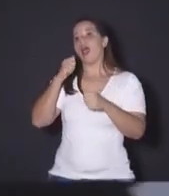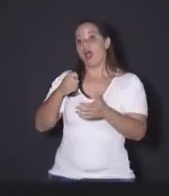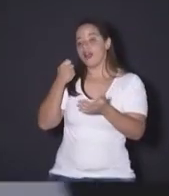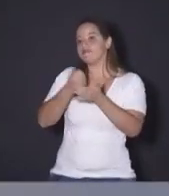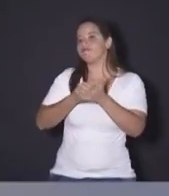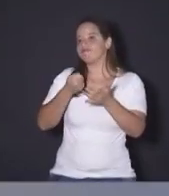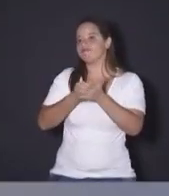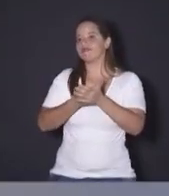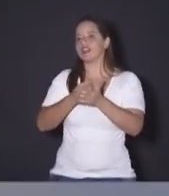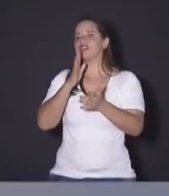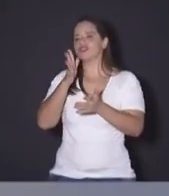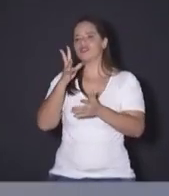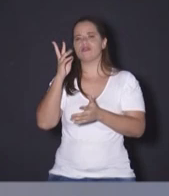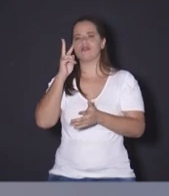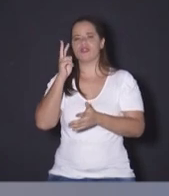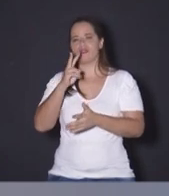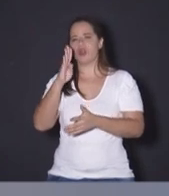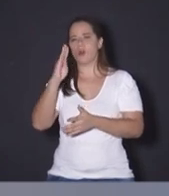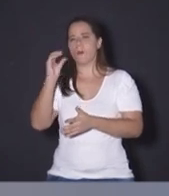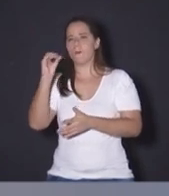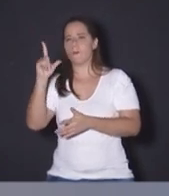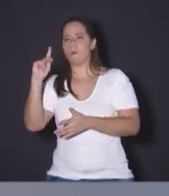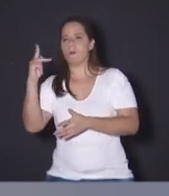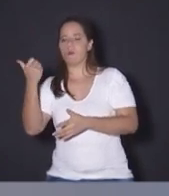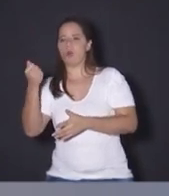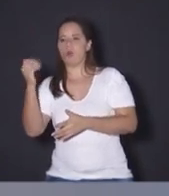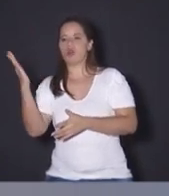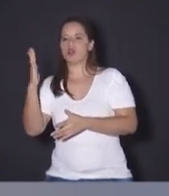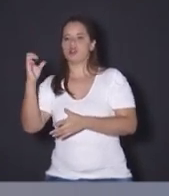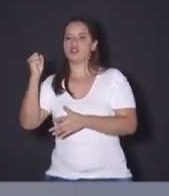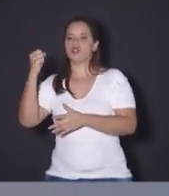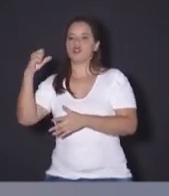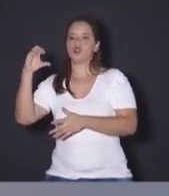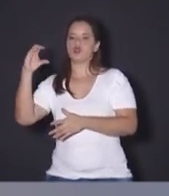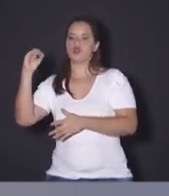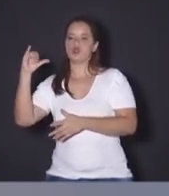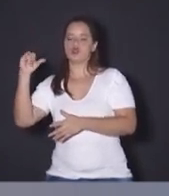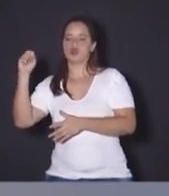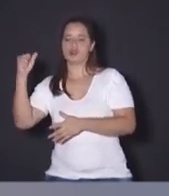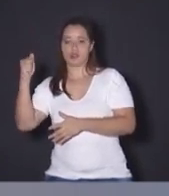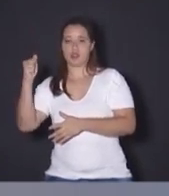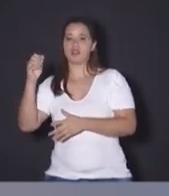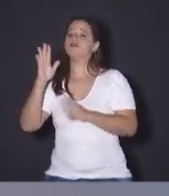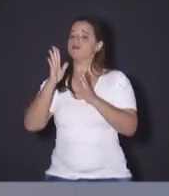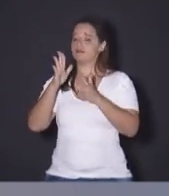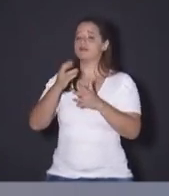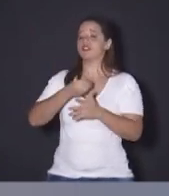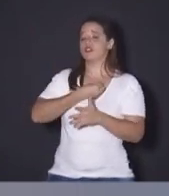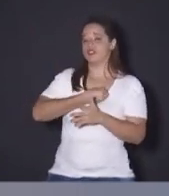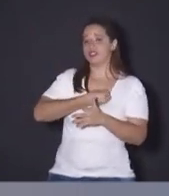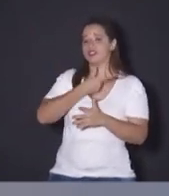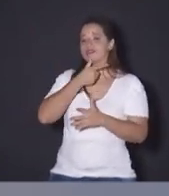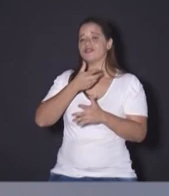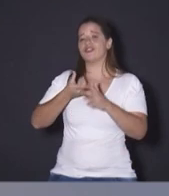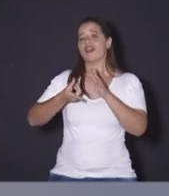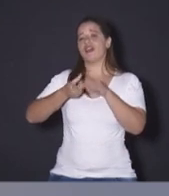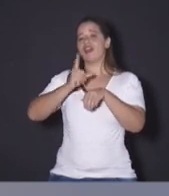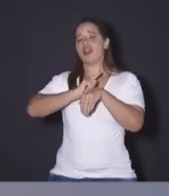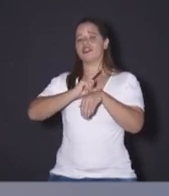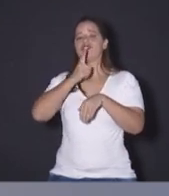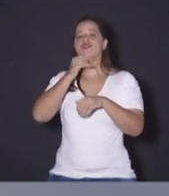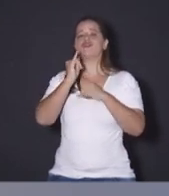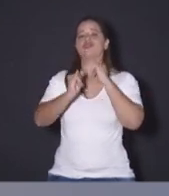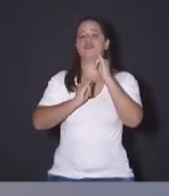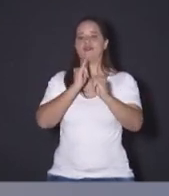é vocês já devem ter ouvido falar de bolhas sociais todos nós vivemos em inglês sociais isso existe muito antes do dia existe internet